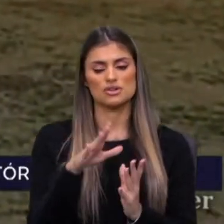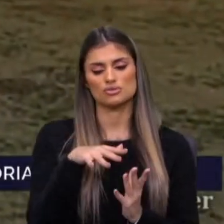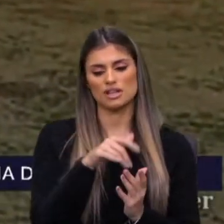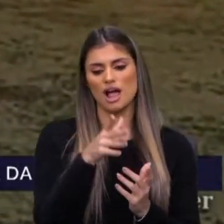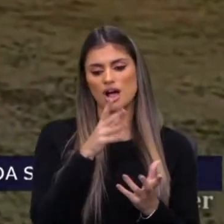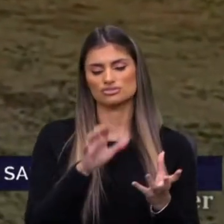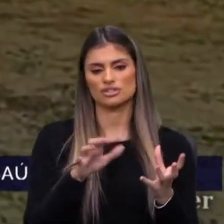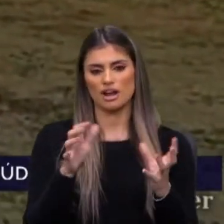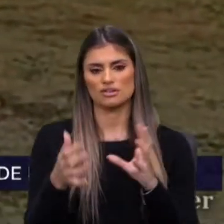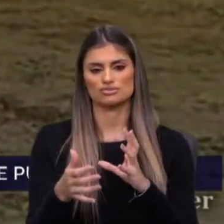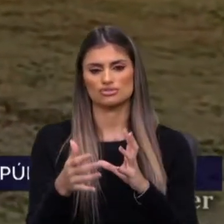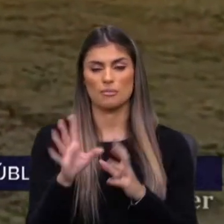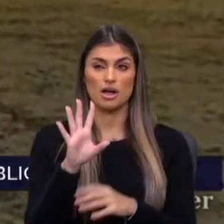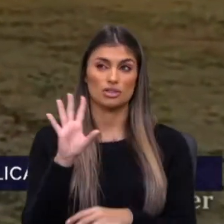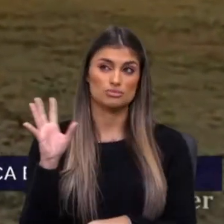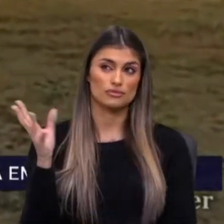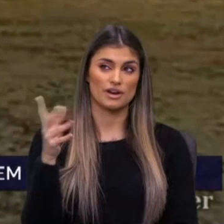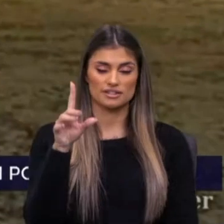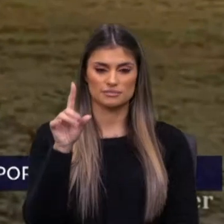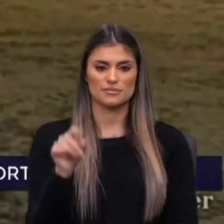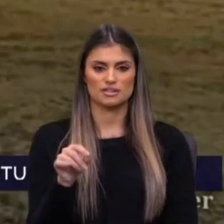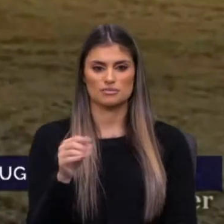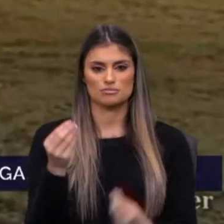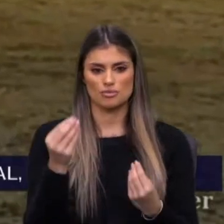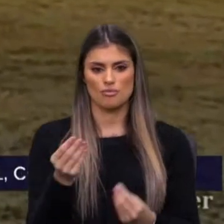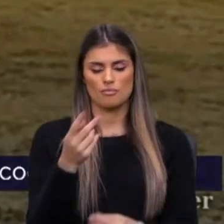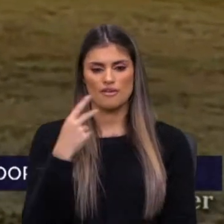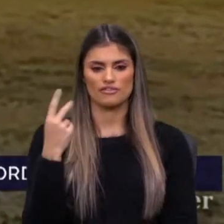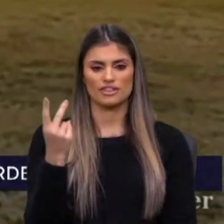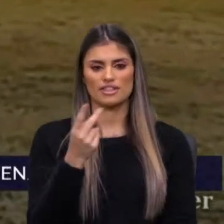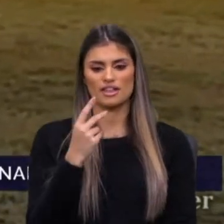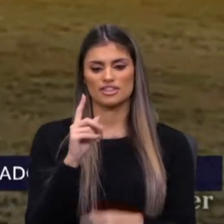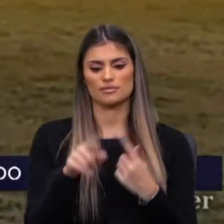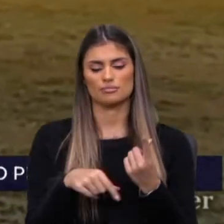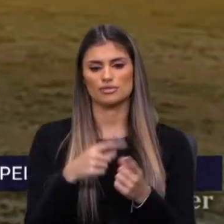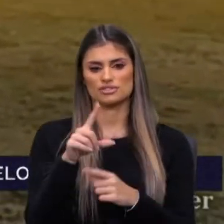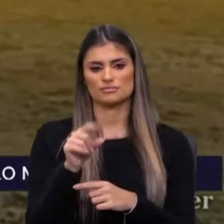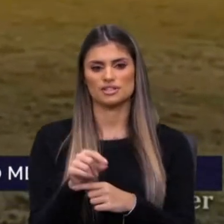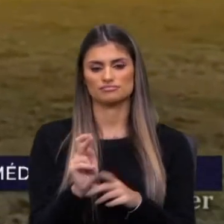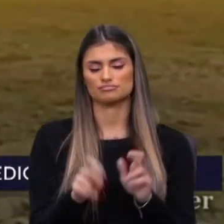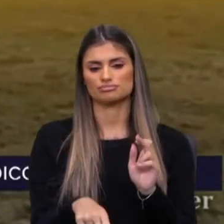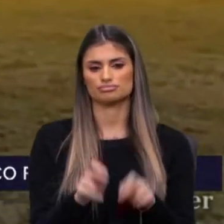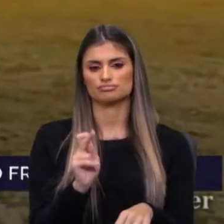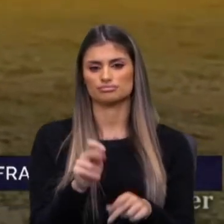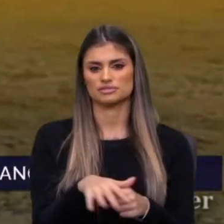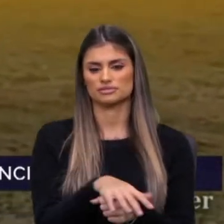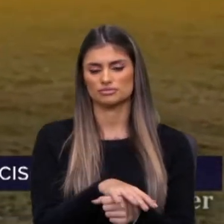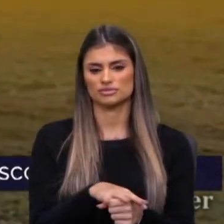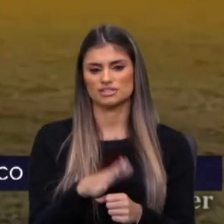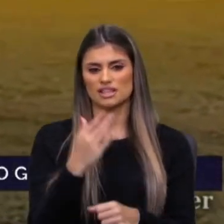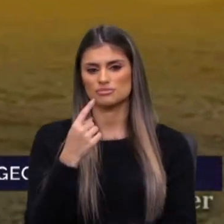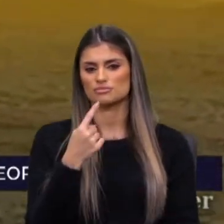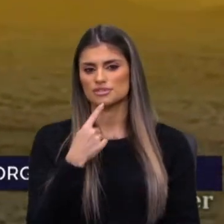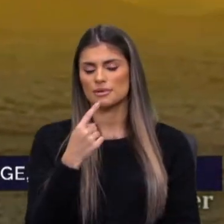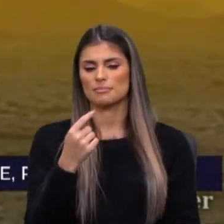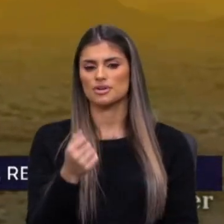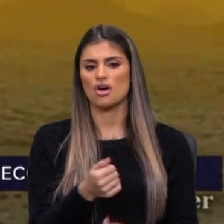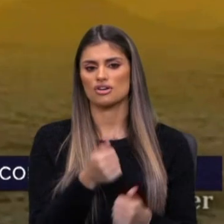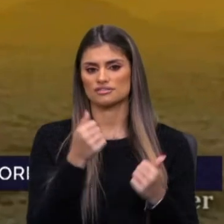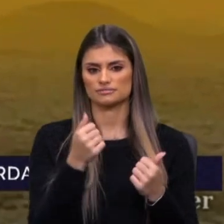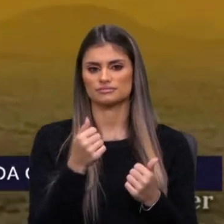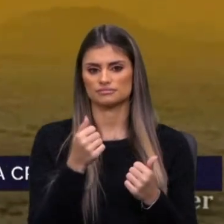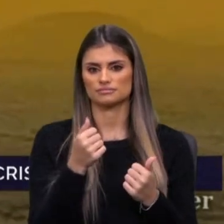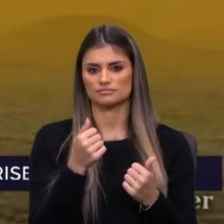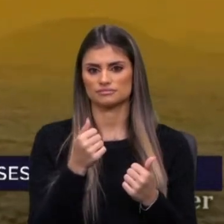teve uma atmosfera amiga da vida e depois, por um conjunto de eventos astronómicos que ainda hoje tentamos perceber melhor, tornou-se um